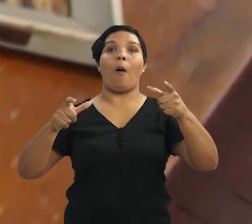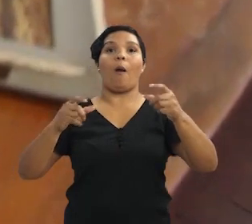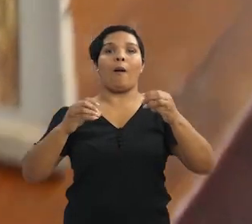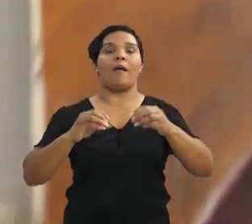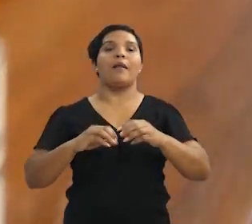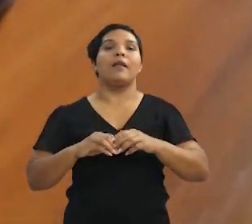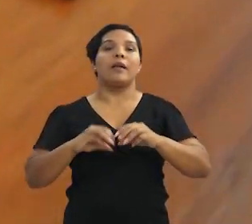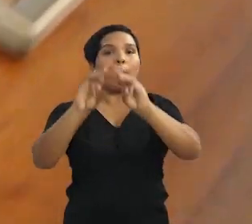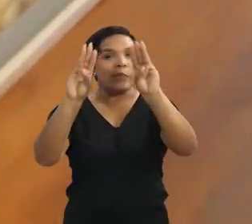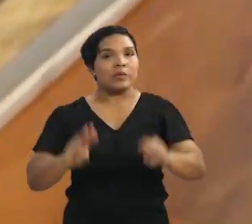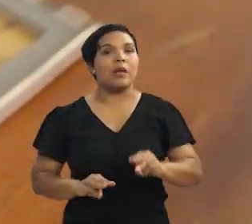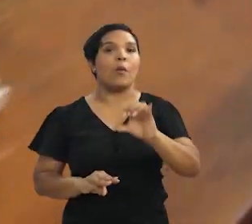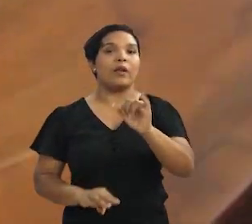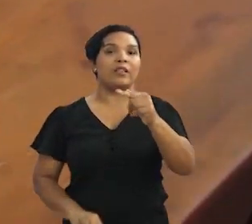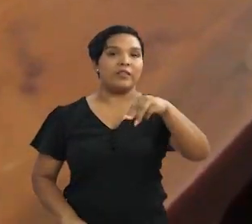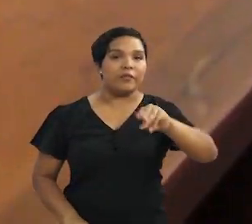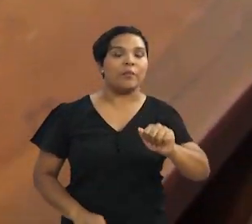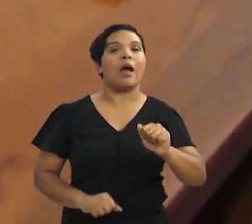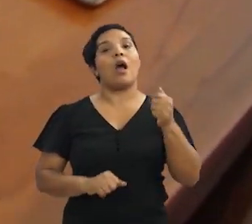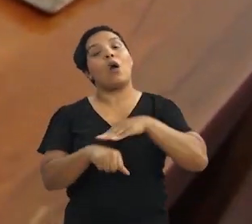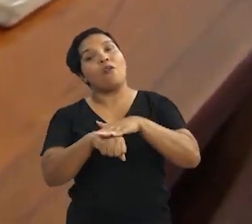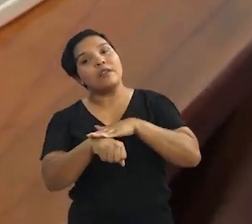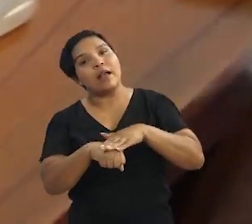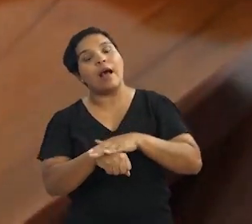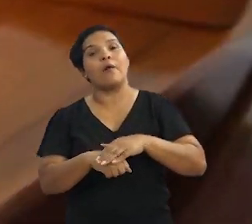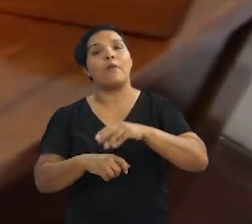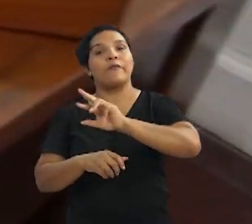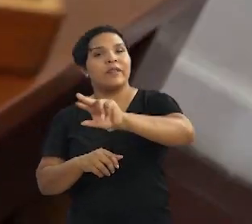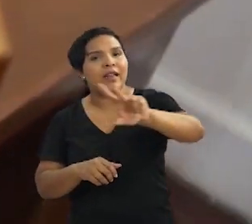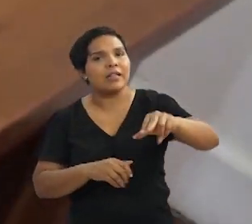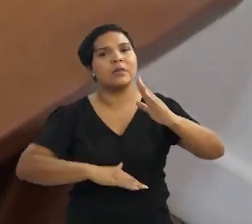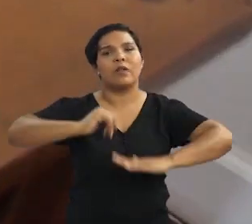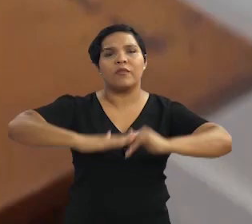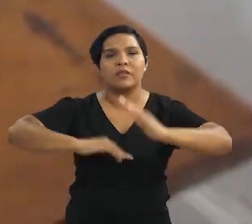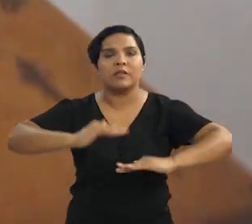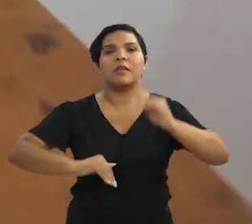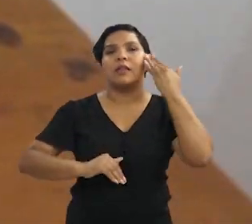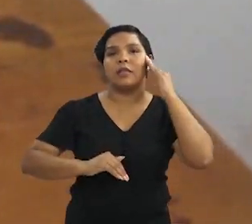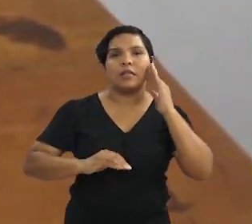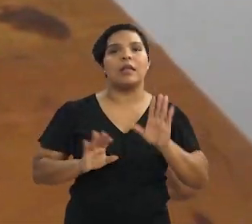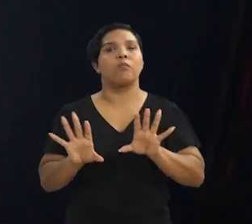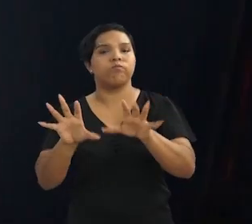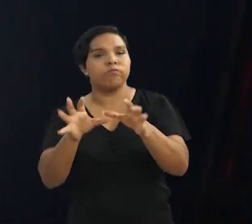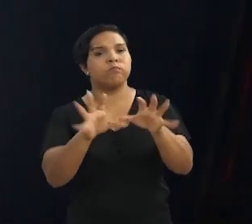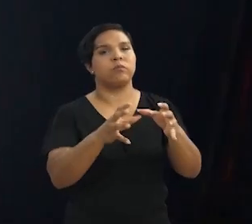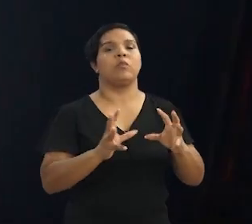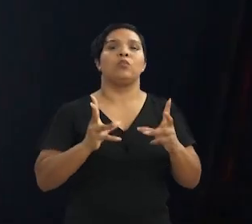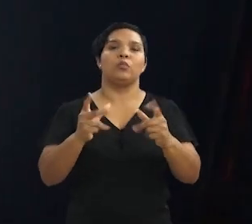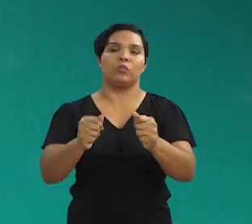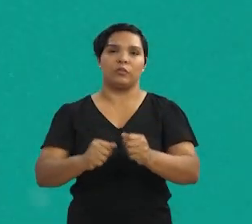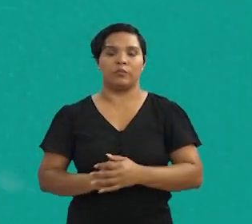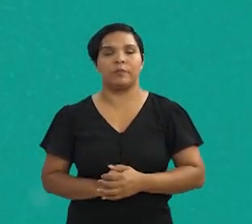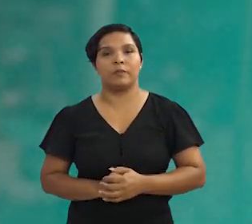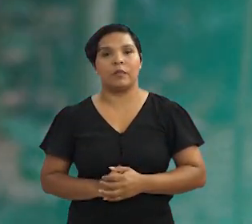que é o Memorial IFMA, a gente vai precisar conversar com diversos profissionais, né, e isso acaba agregando e a gente entender que esse é um trabalho